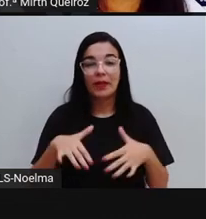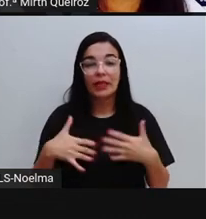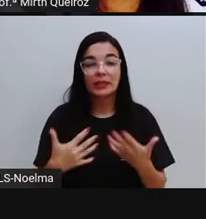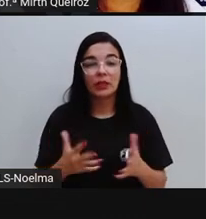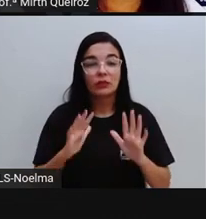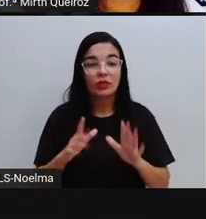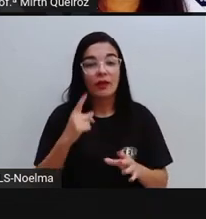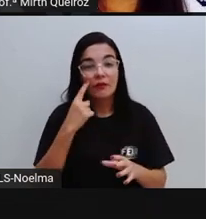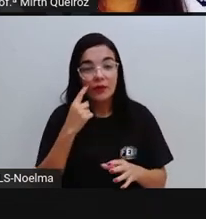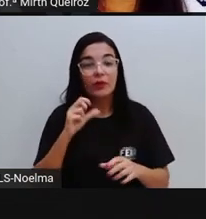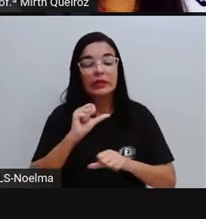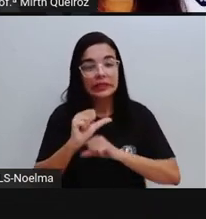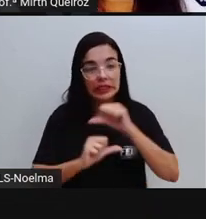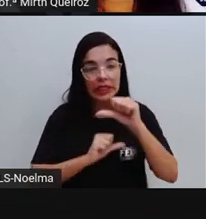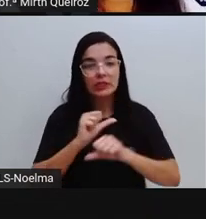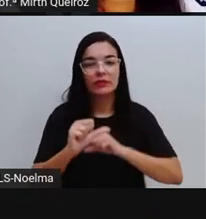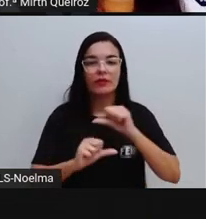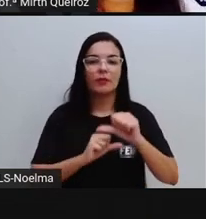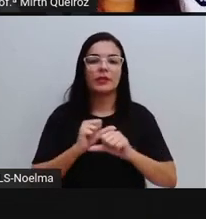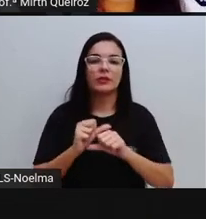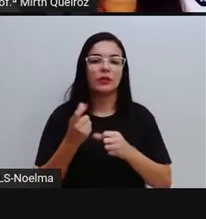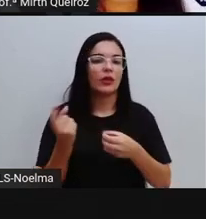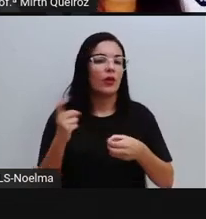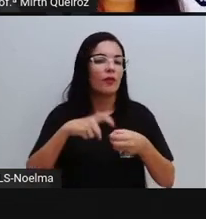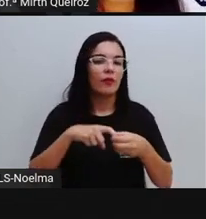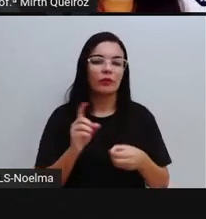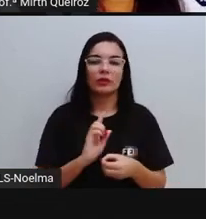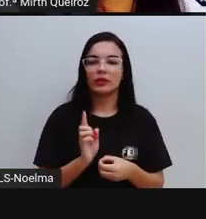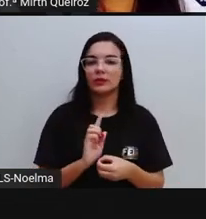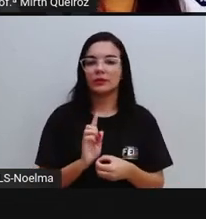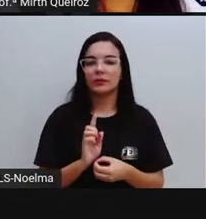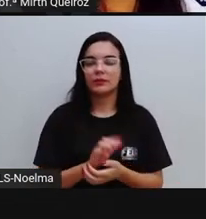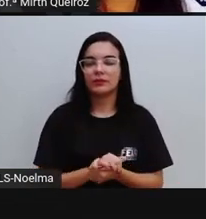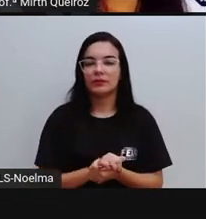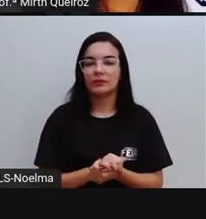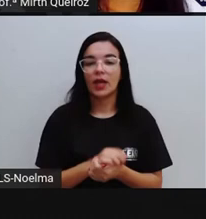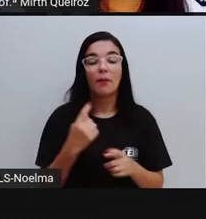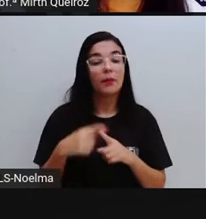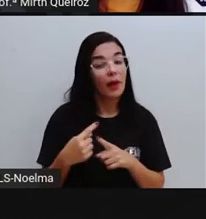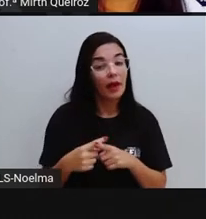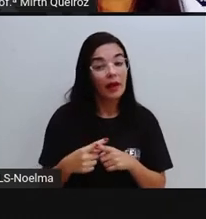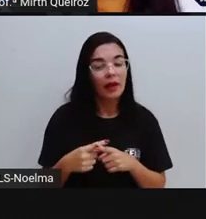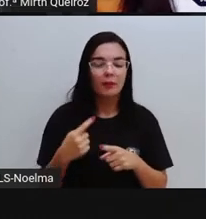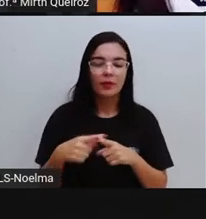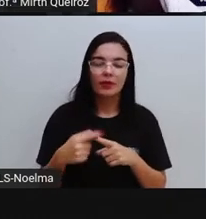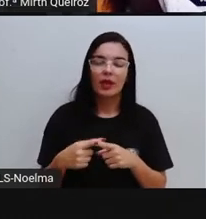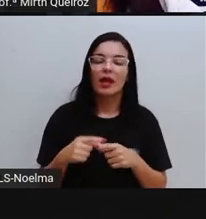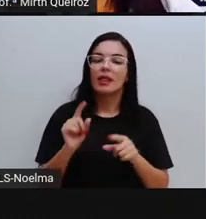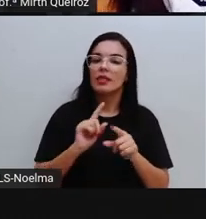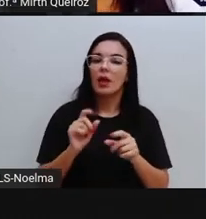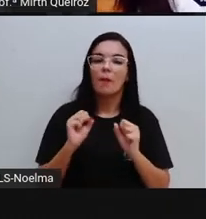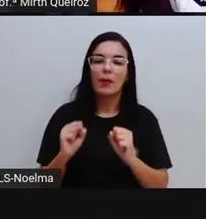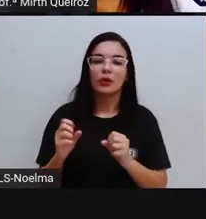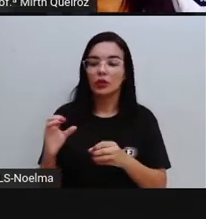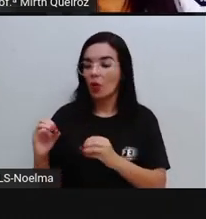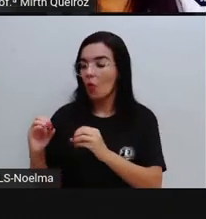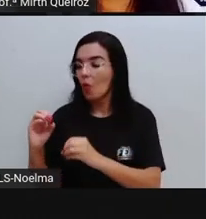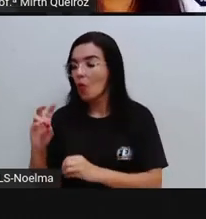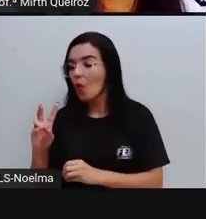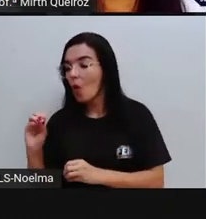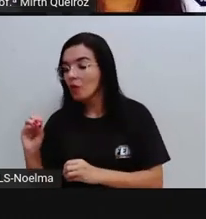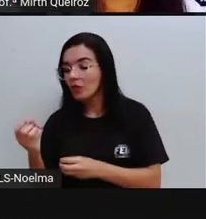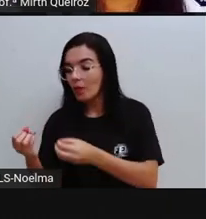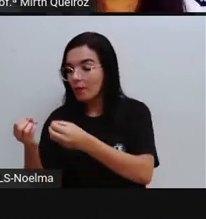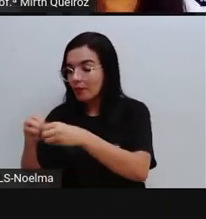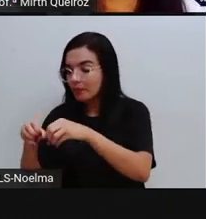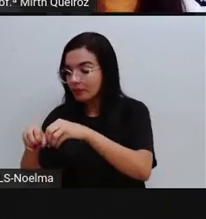uma transformação irreversível, certo? Por que é uma transformação irreversível? Porque esse ovo não conseguirá